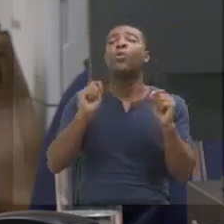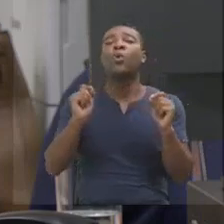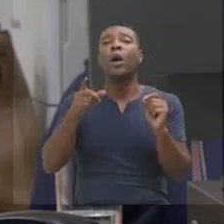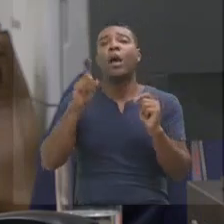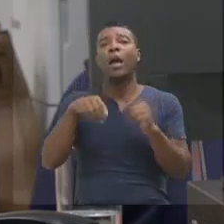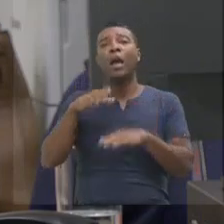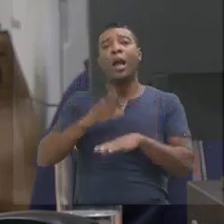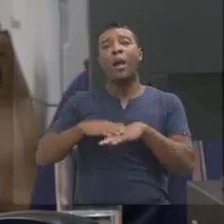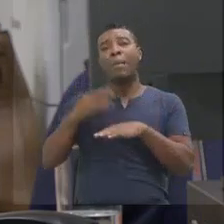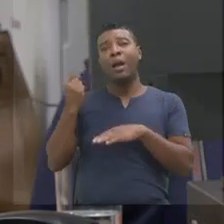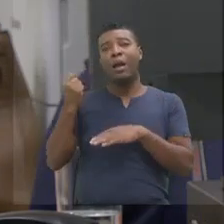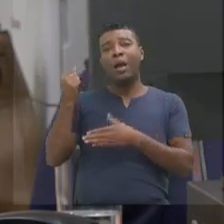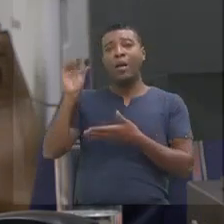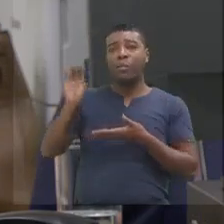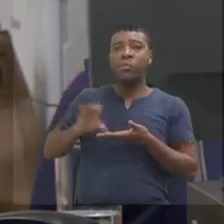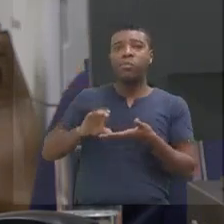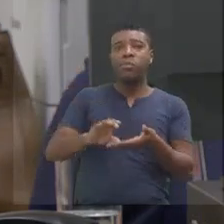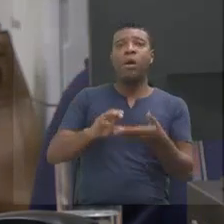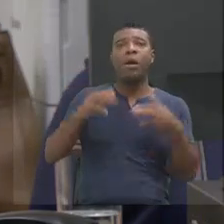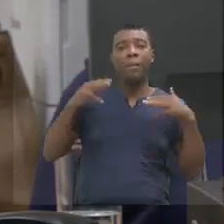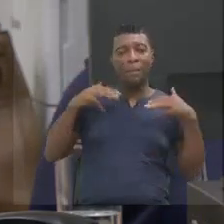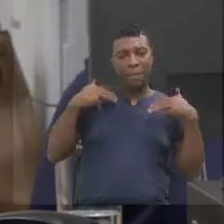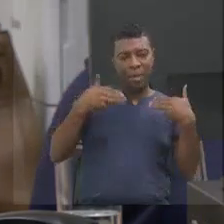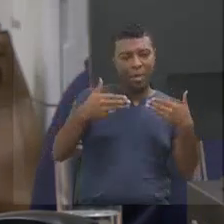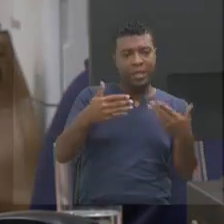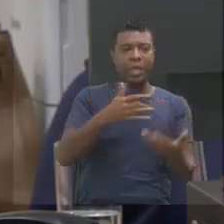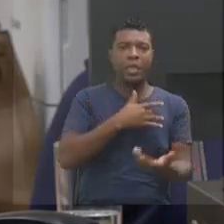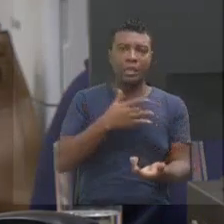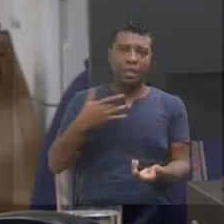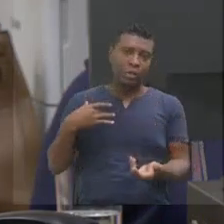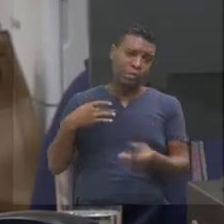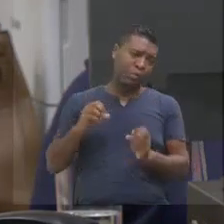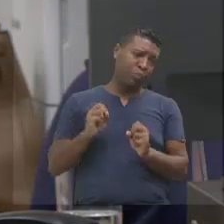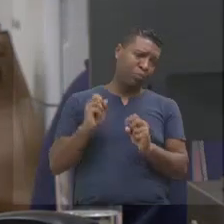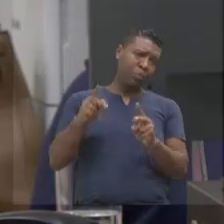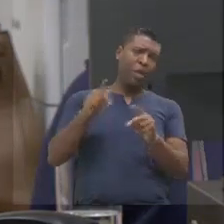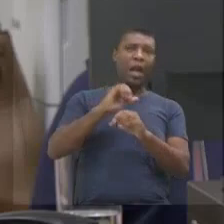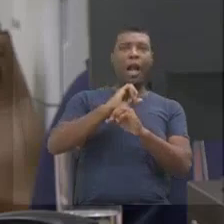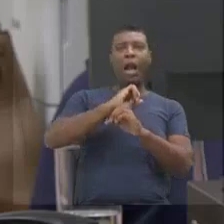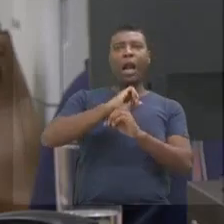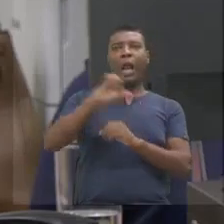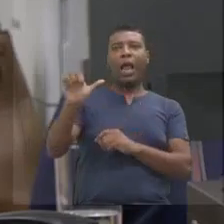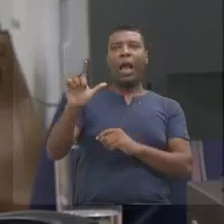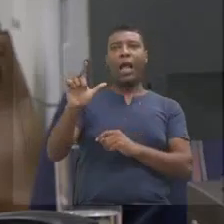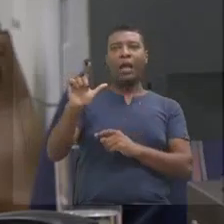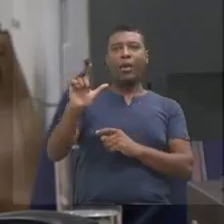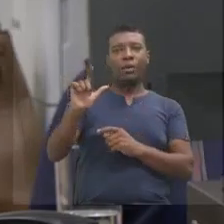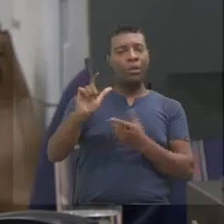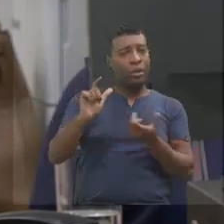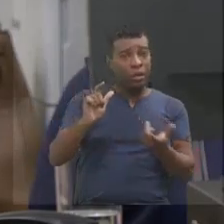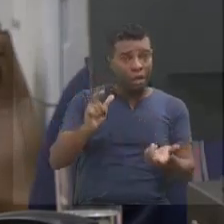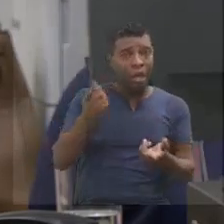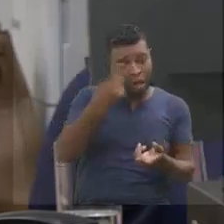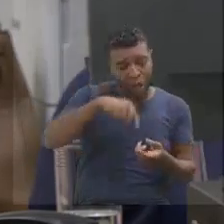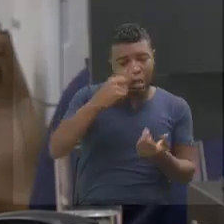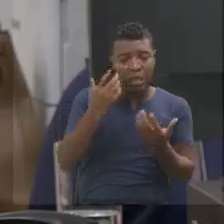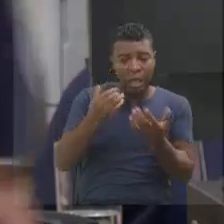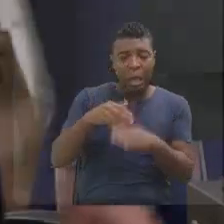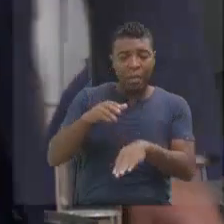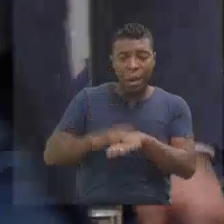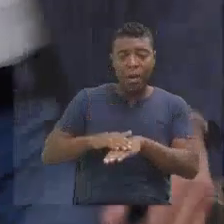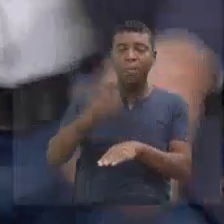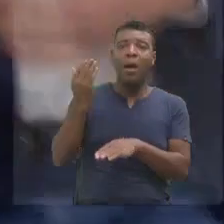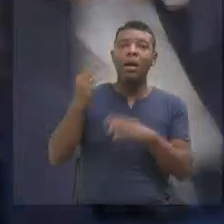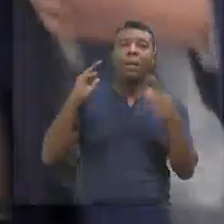repasse de recursos do ministério da saúde É claro nós queremos cada vez mais transferências e